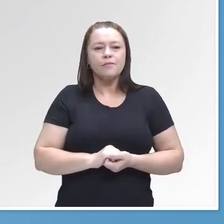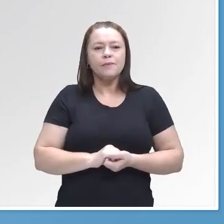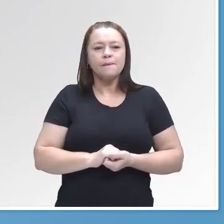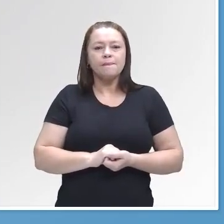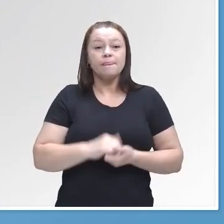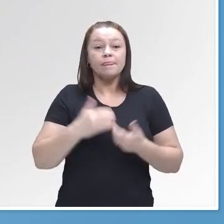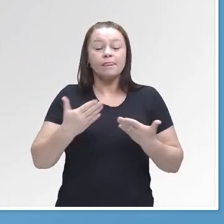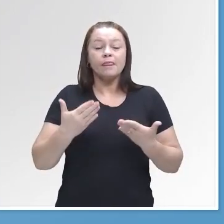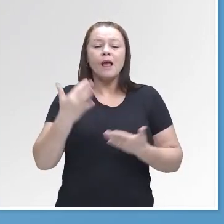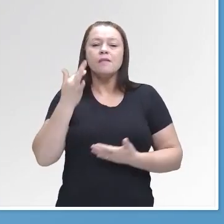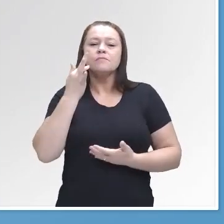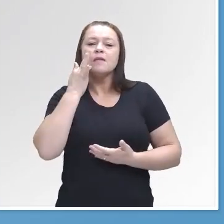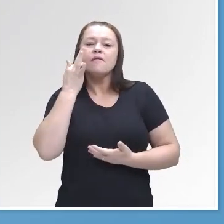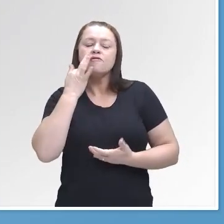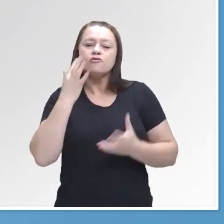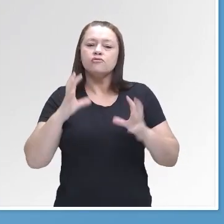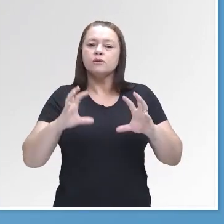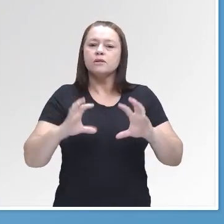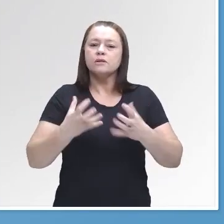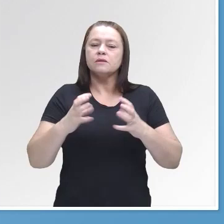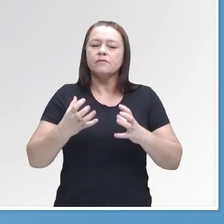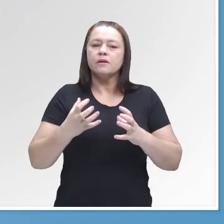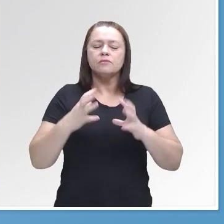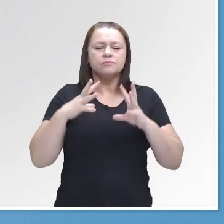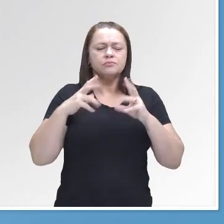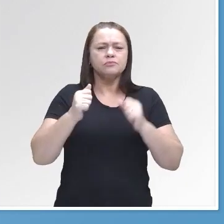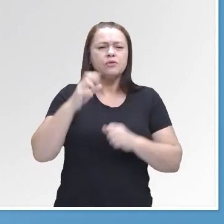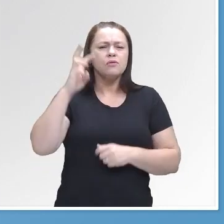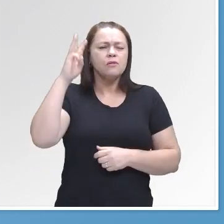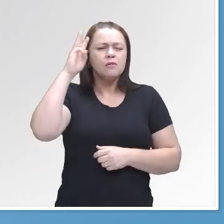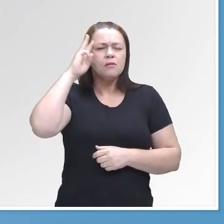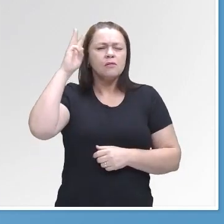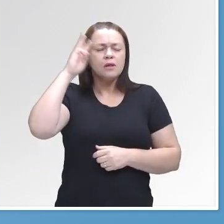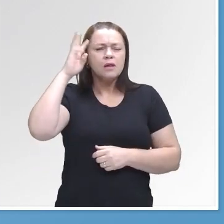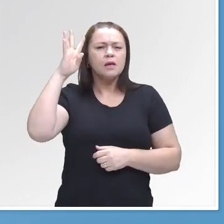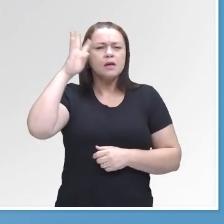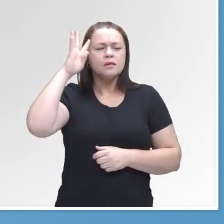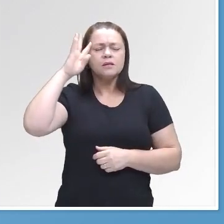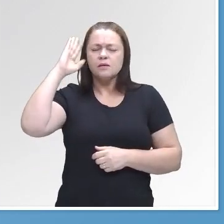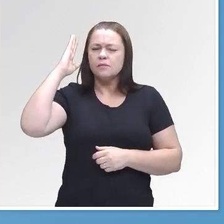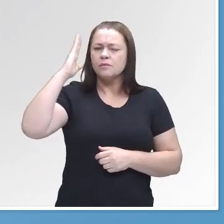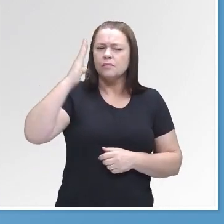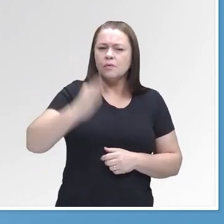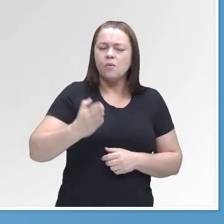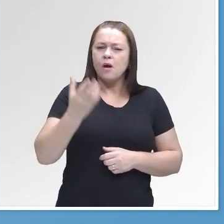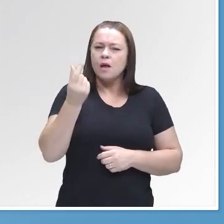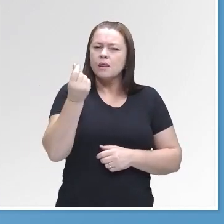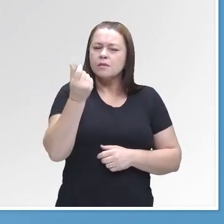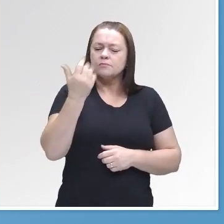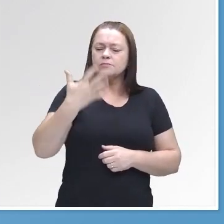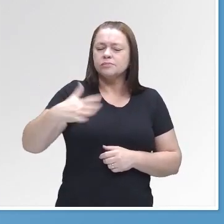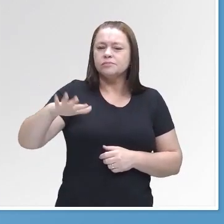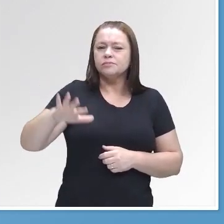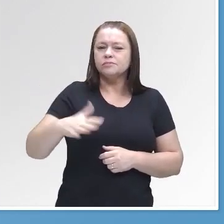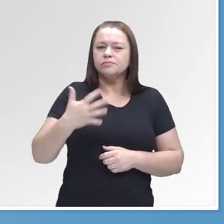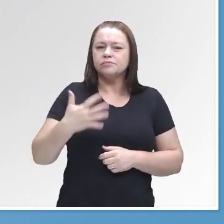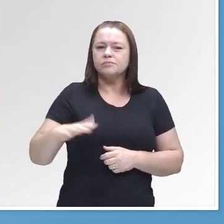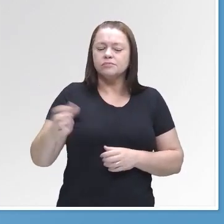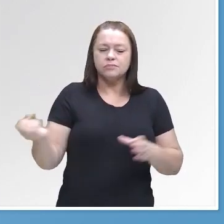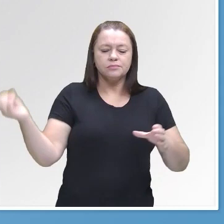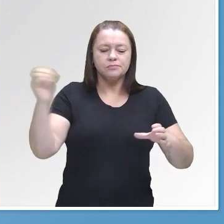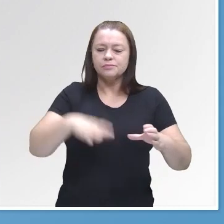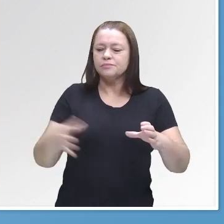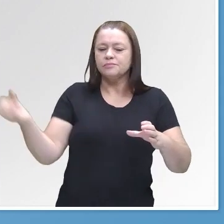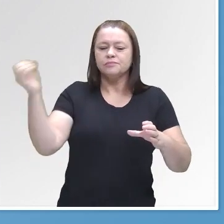Frutas e verduras. Toda terça e quarta, promoção para encher o carrinho de saúde e preços